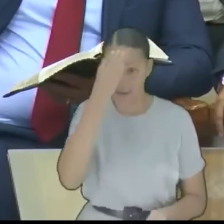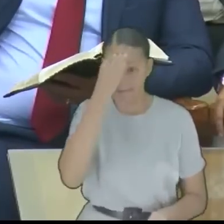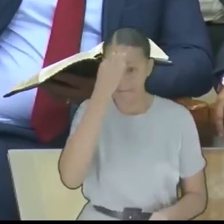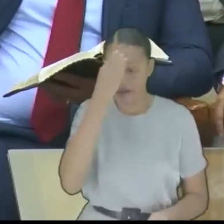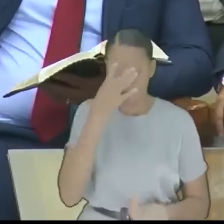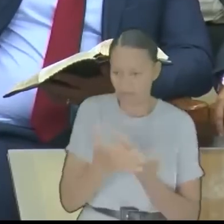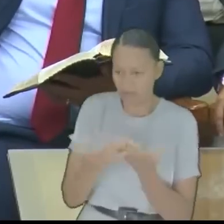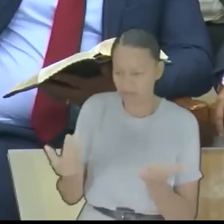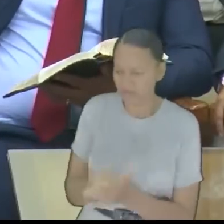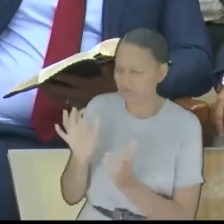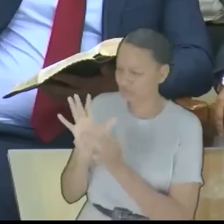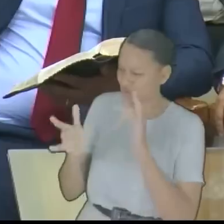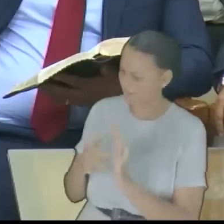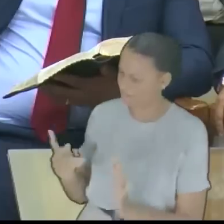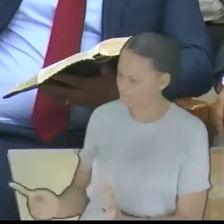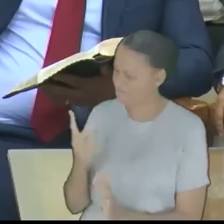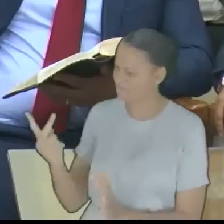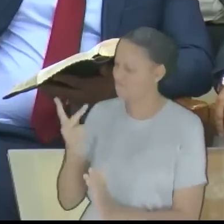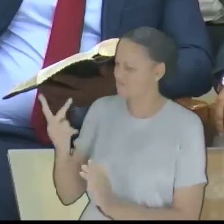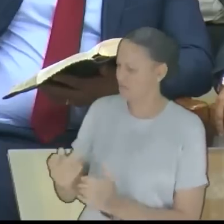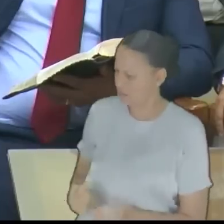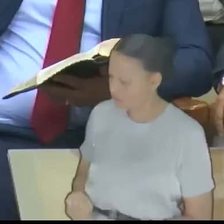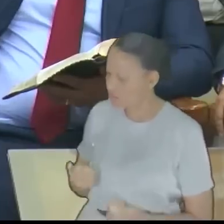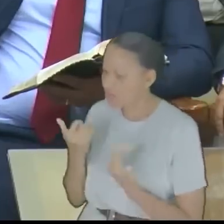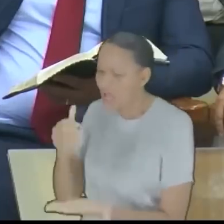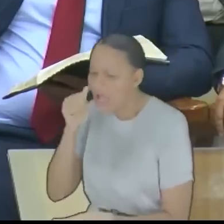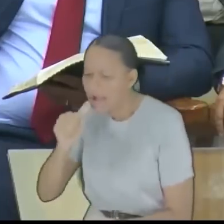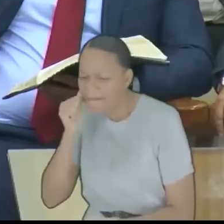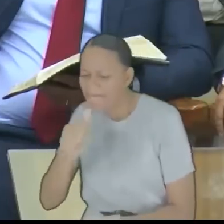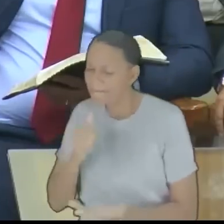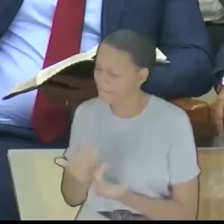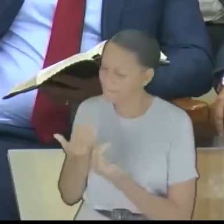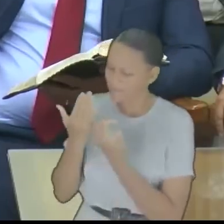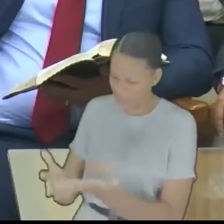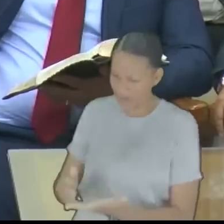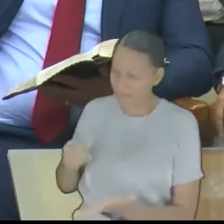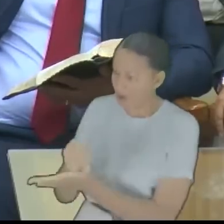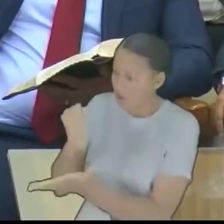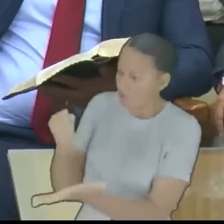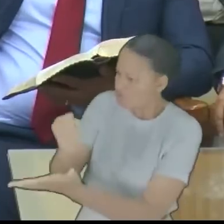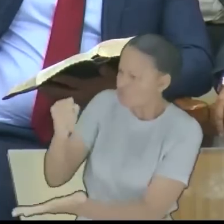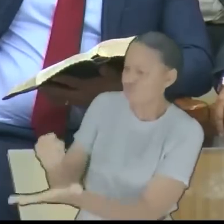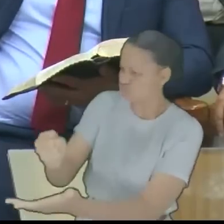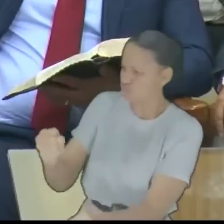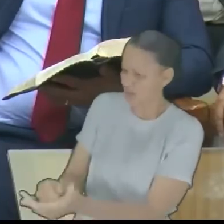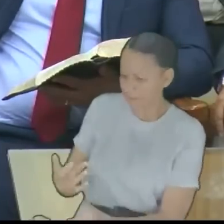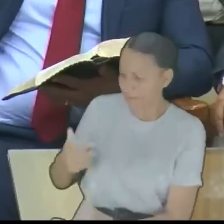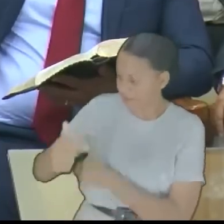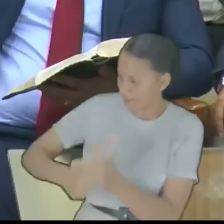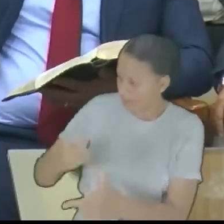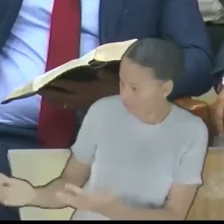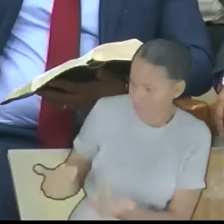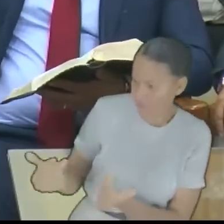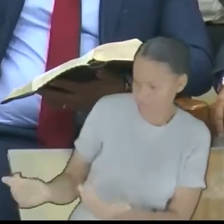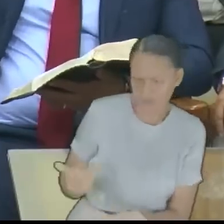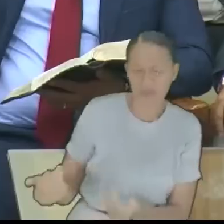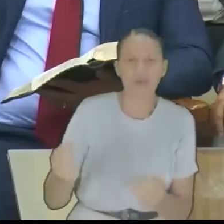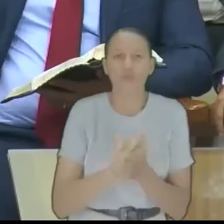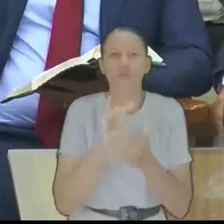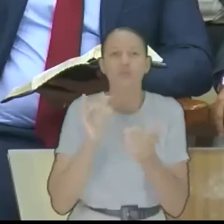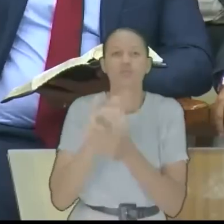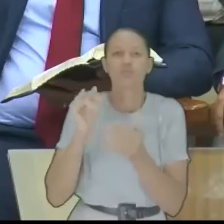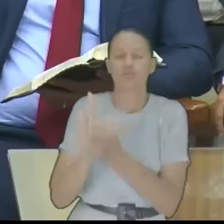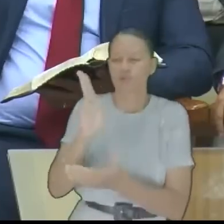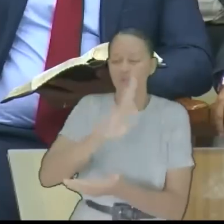à mulher. Jesus colocou mulheres para serem auxiliadoras da sua obra. Louvado seja